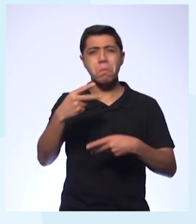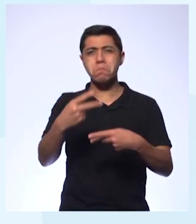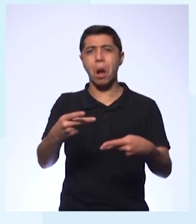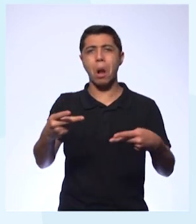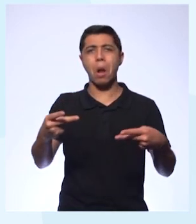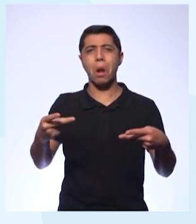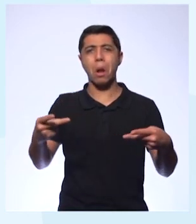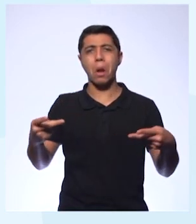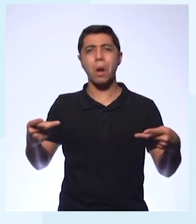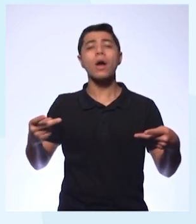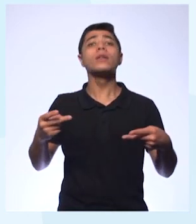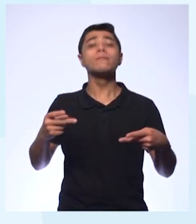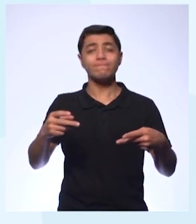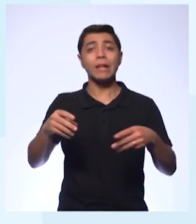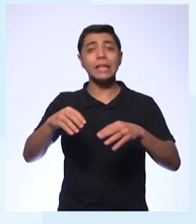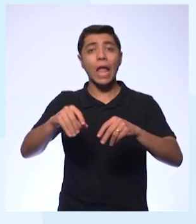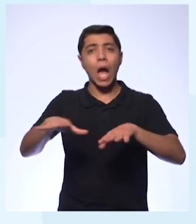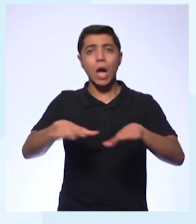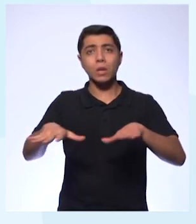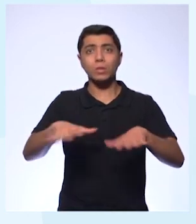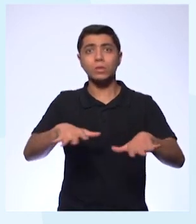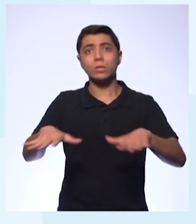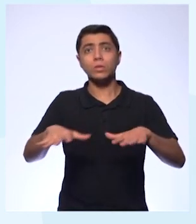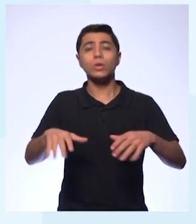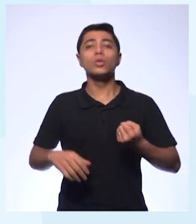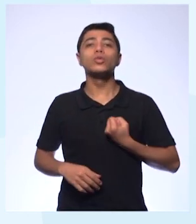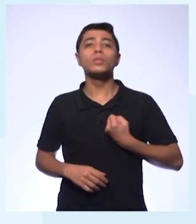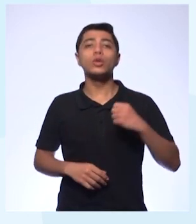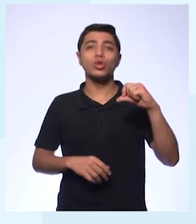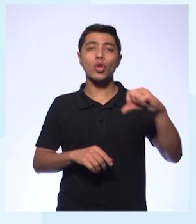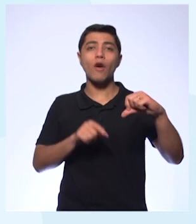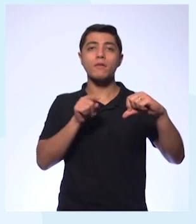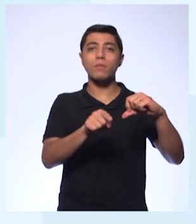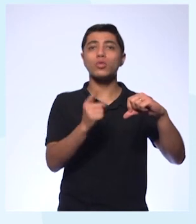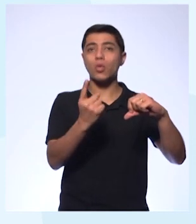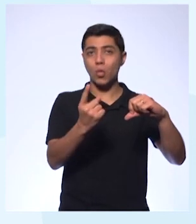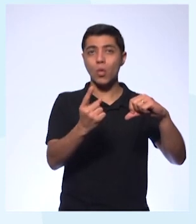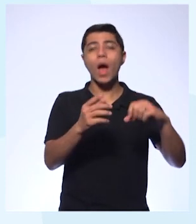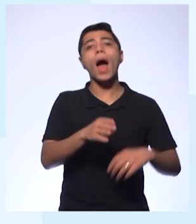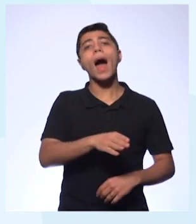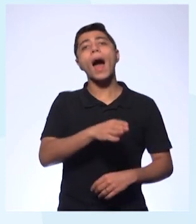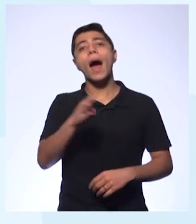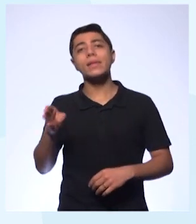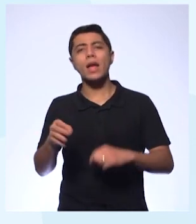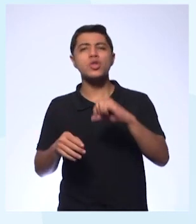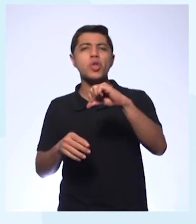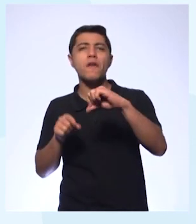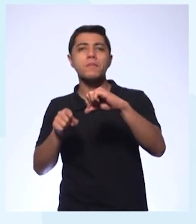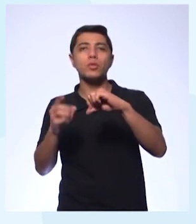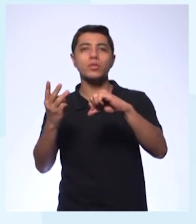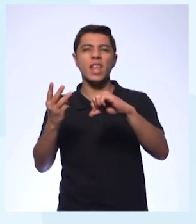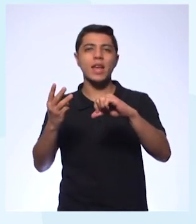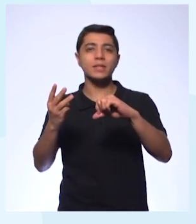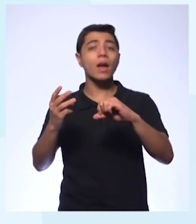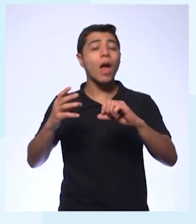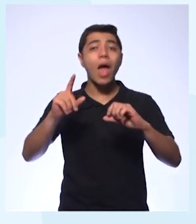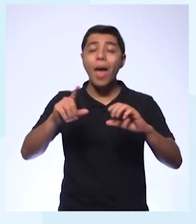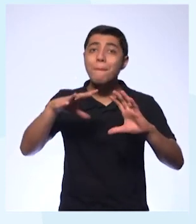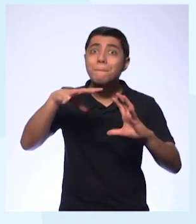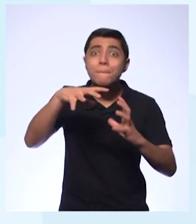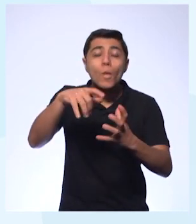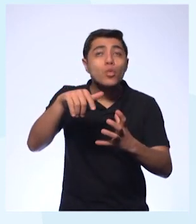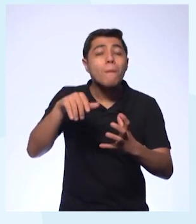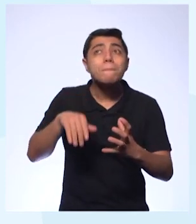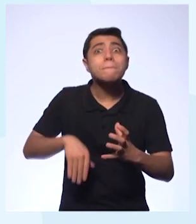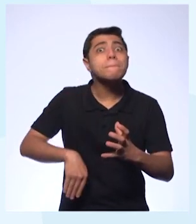entre 9.1 e 9.3 da escala Richter, o maior já ocorrido no nosso planeta, né,